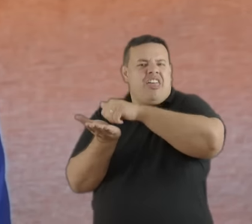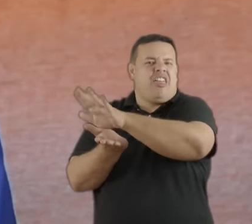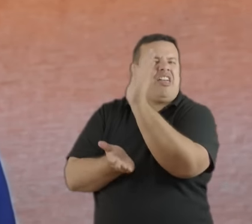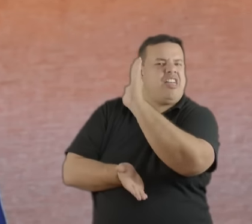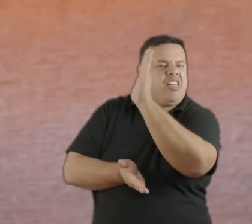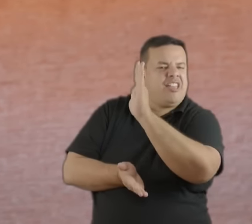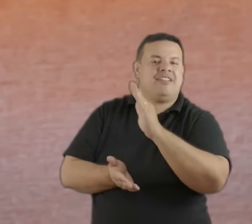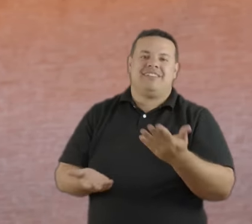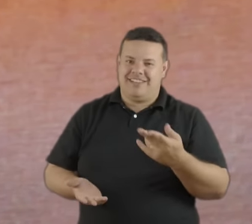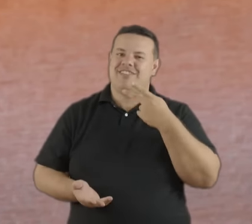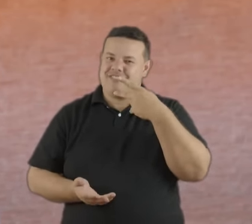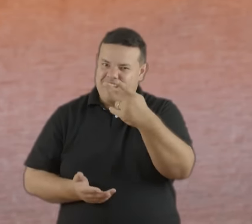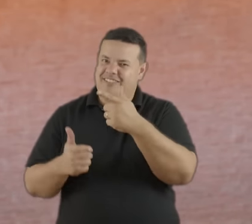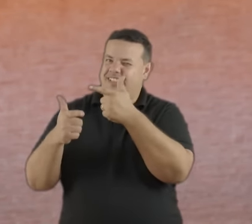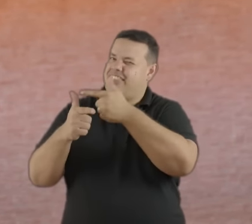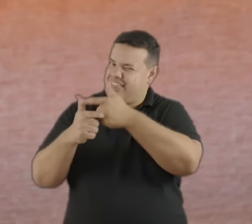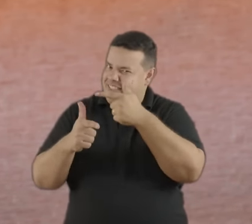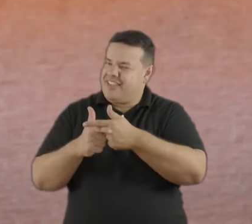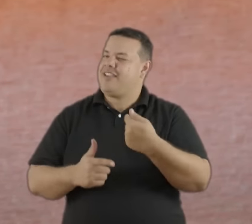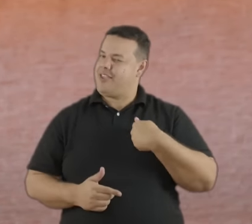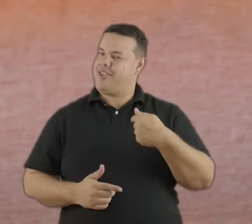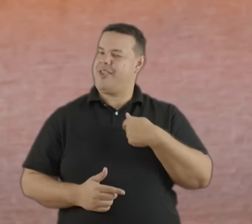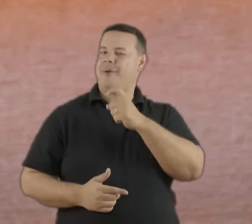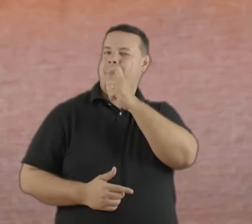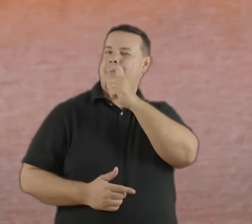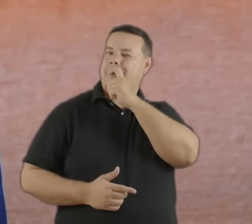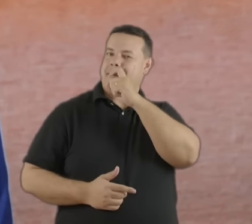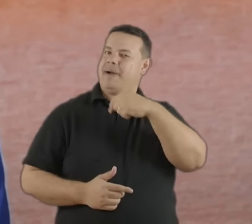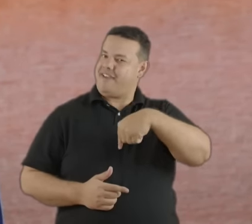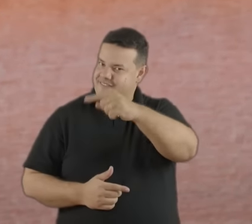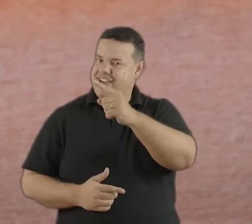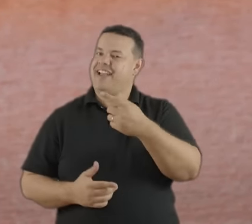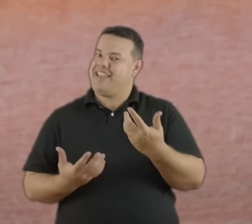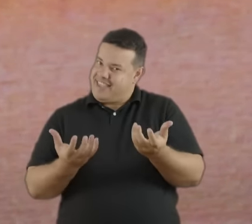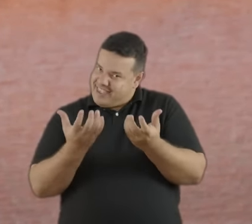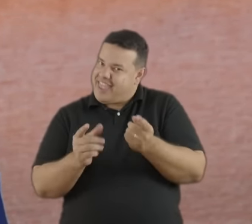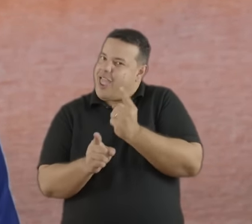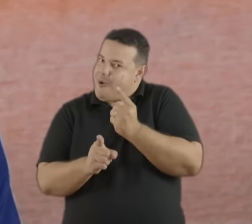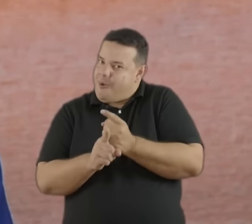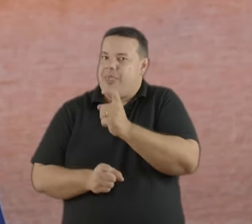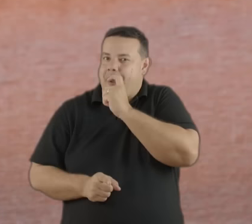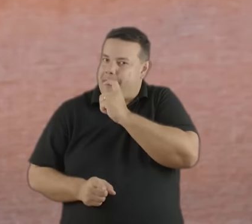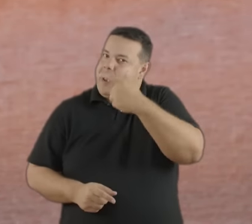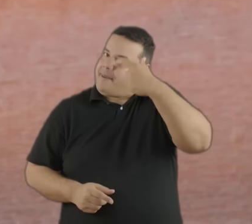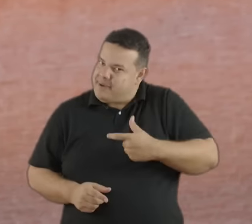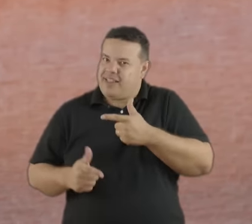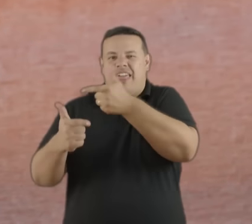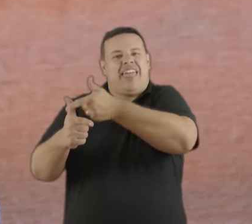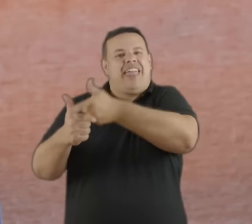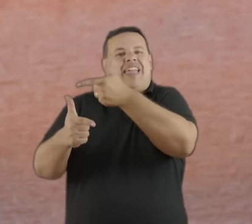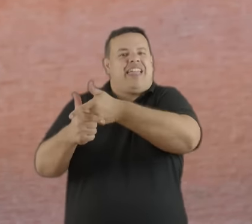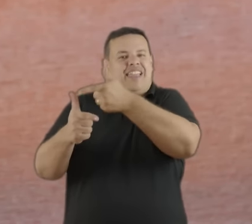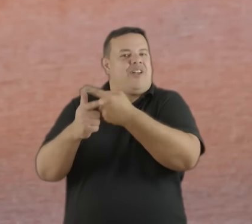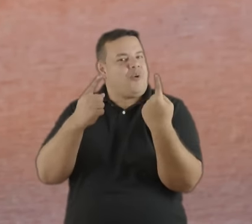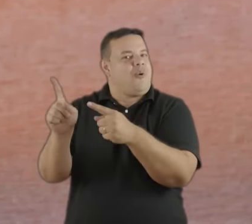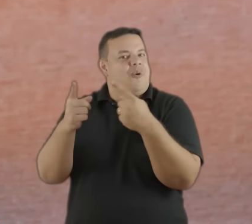Aí a gente chegava e dizia, papai já vai. Viu? Papai já vai. Hoje inventaram até essa música, Menino do Papai. Quer ver papai?